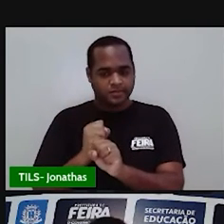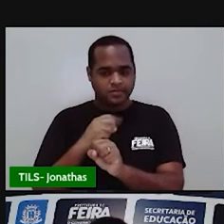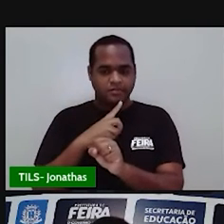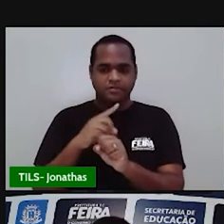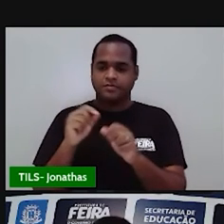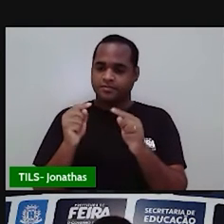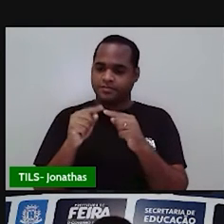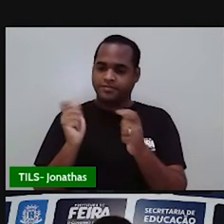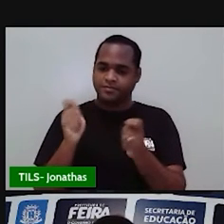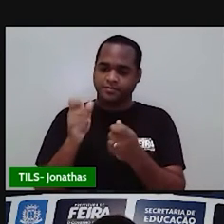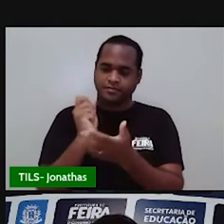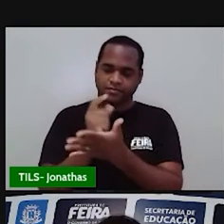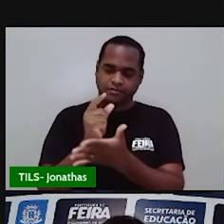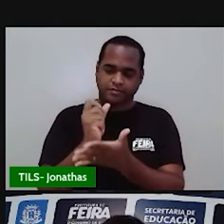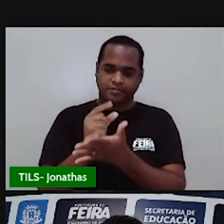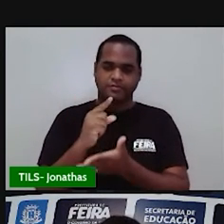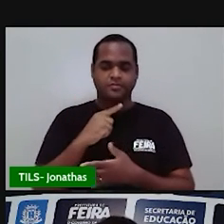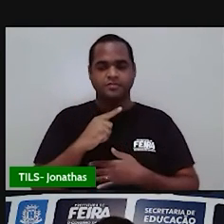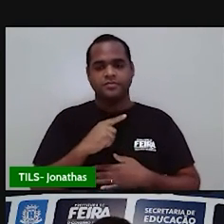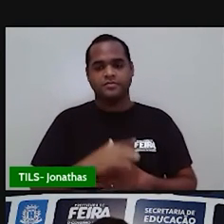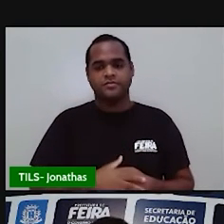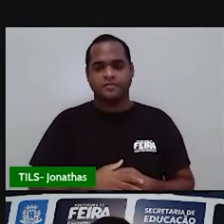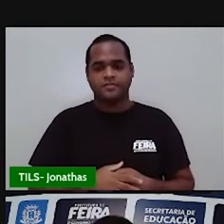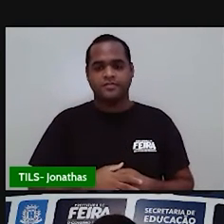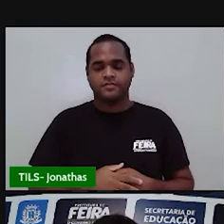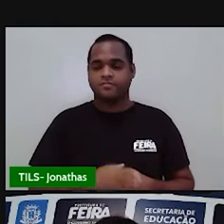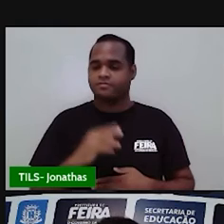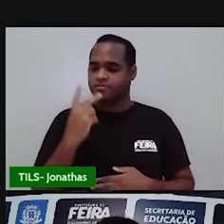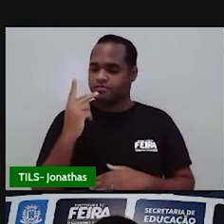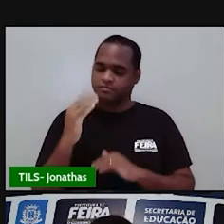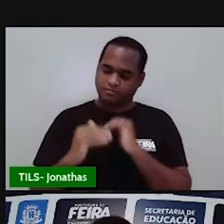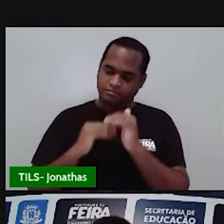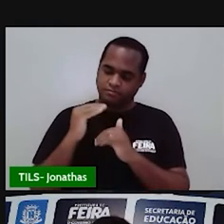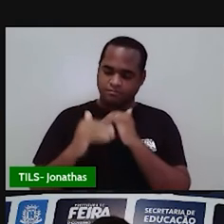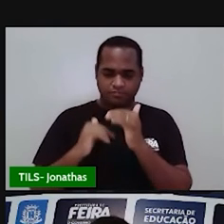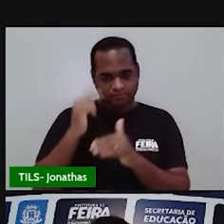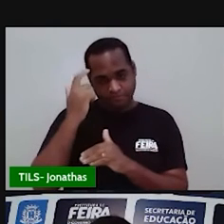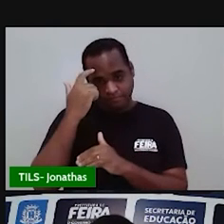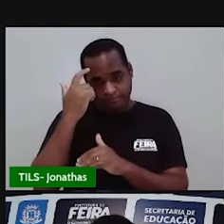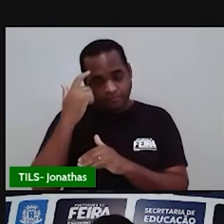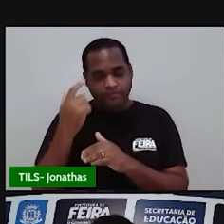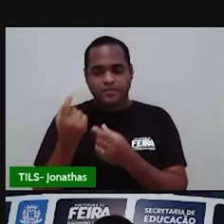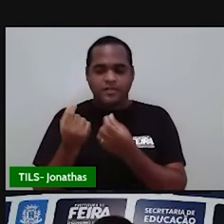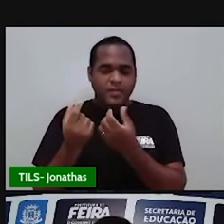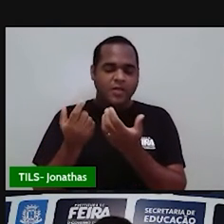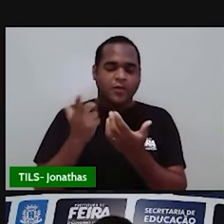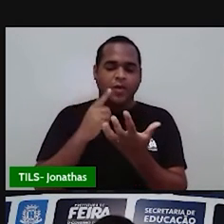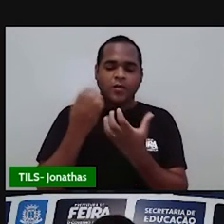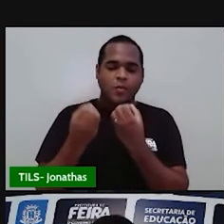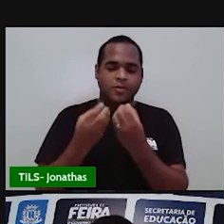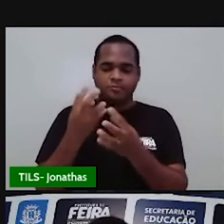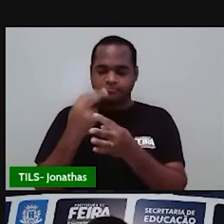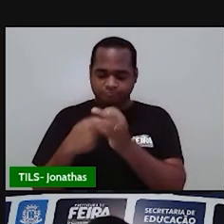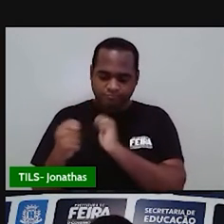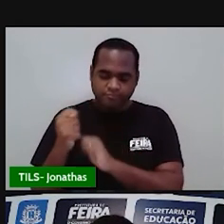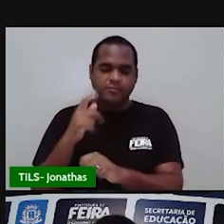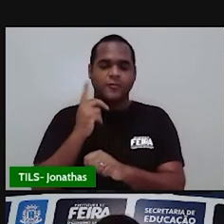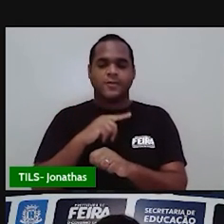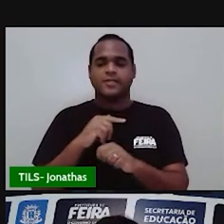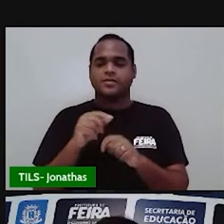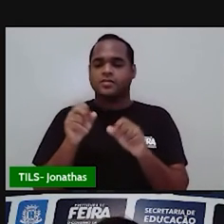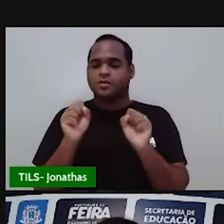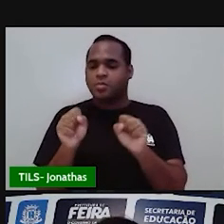você vai pagar. Então, que tal a gente desenvolver essa consciência financeira para a gente tentar economizar, né, e